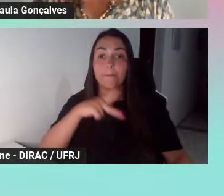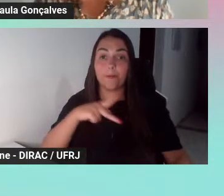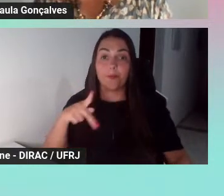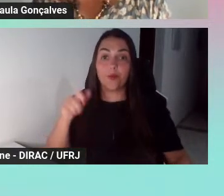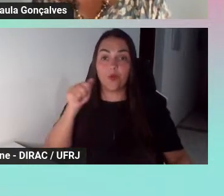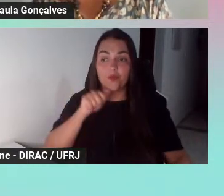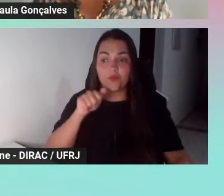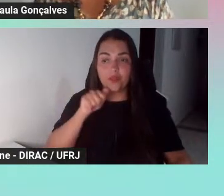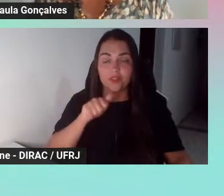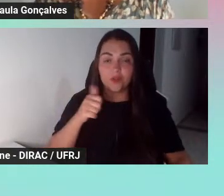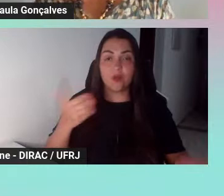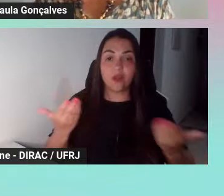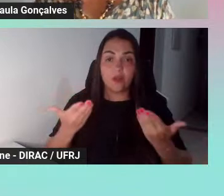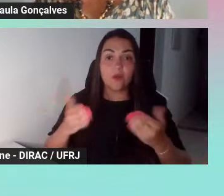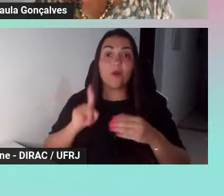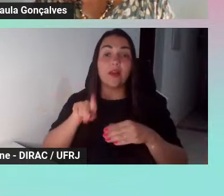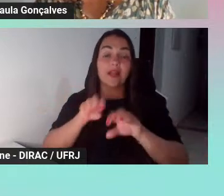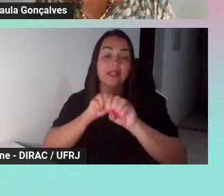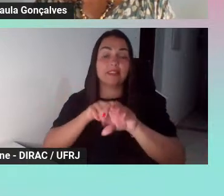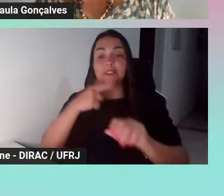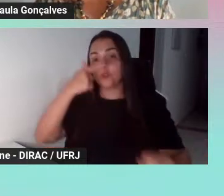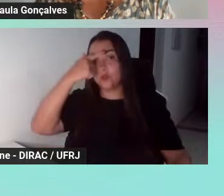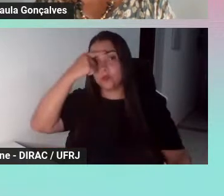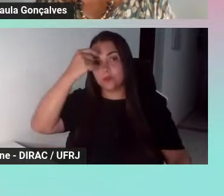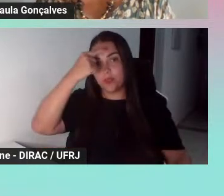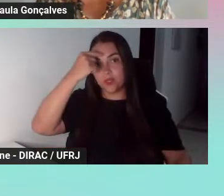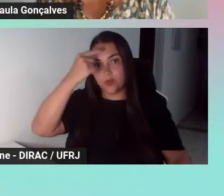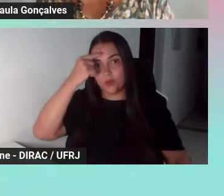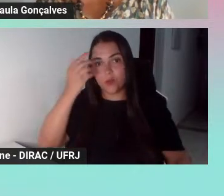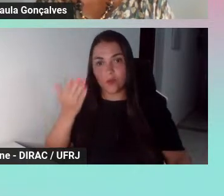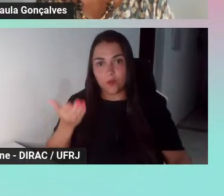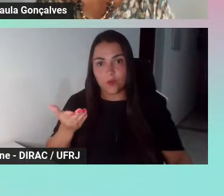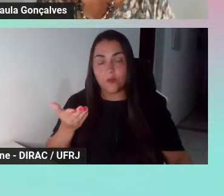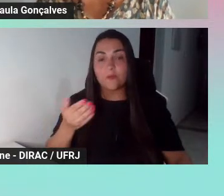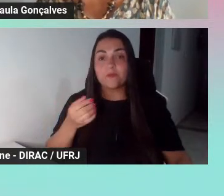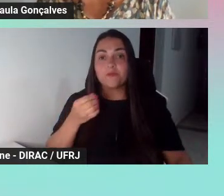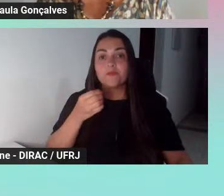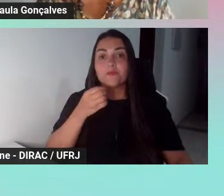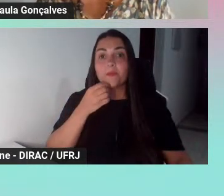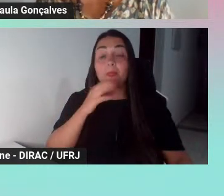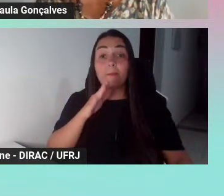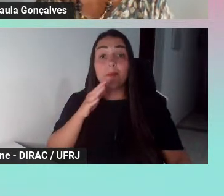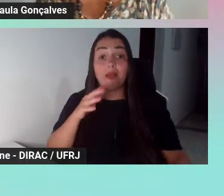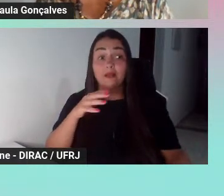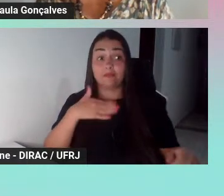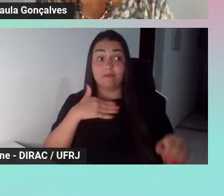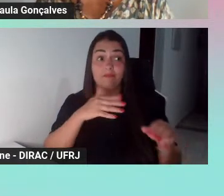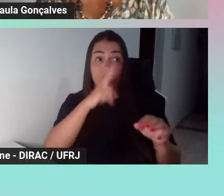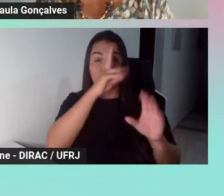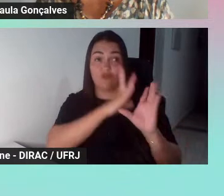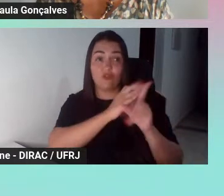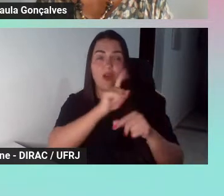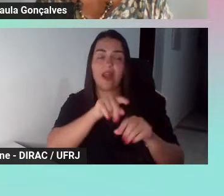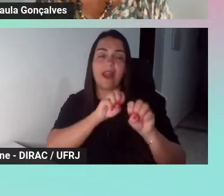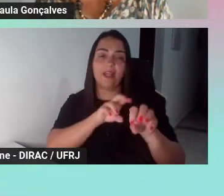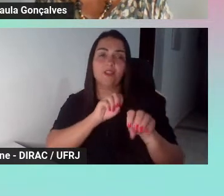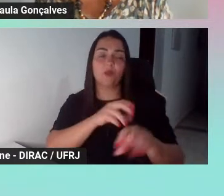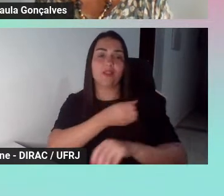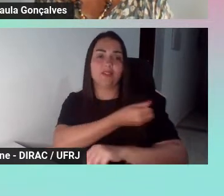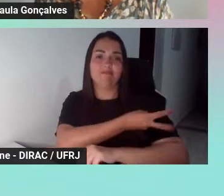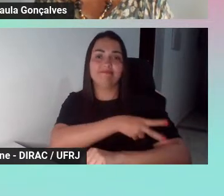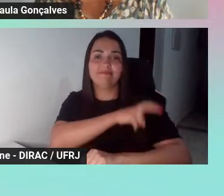atualmente do ensino superior, mas metade da minha carreira foi na educação básica, como logo mais a gente vai